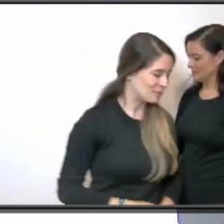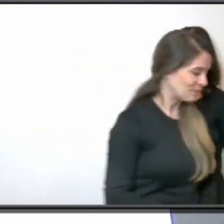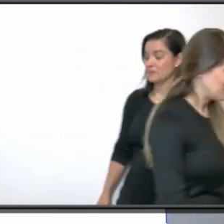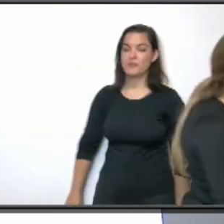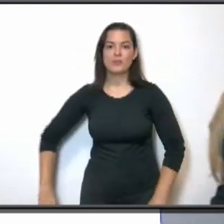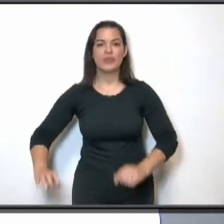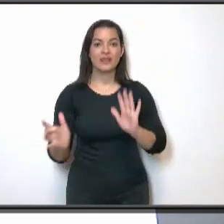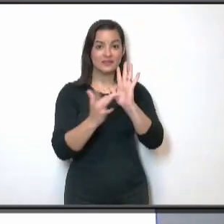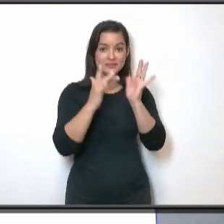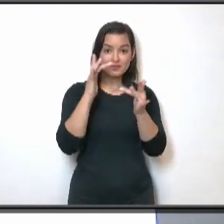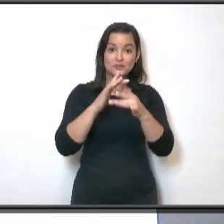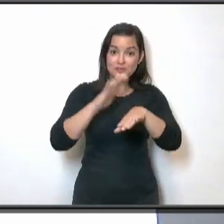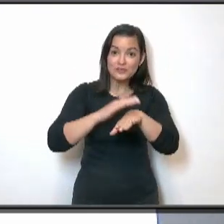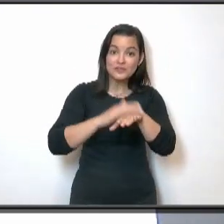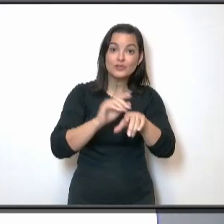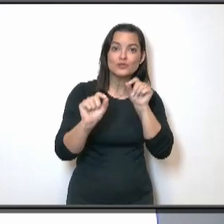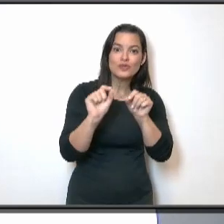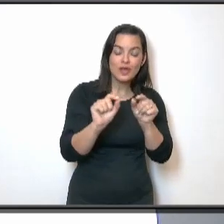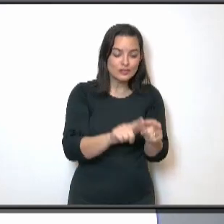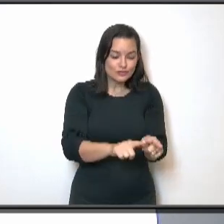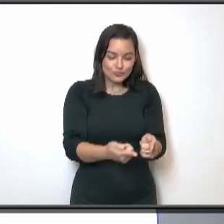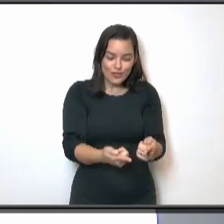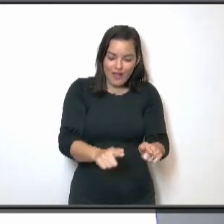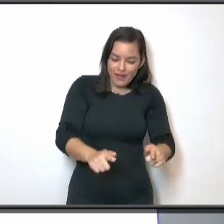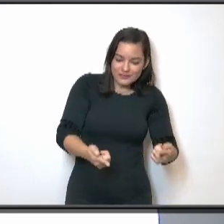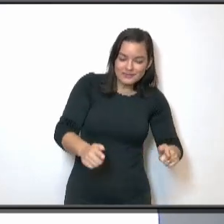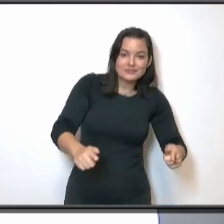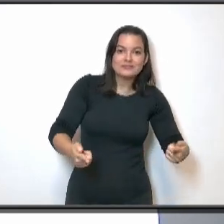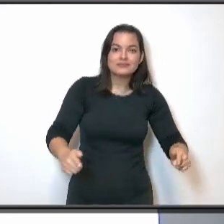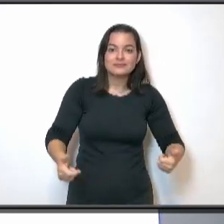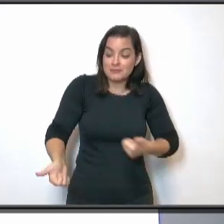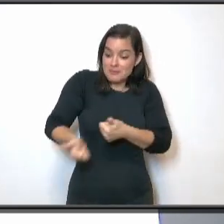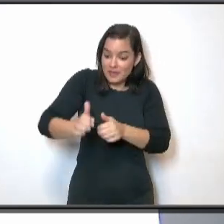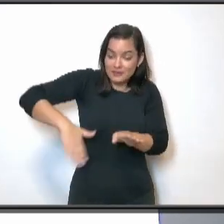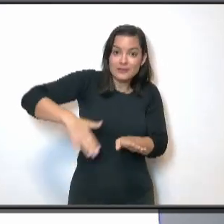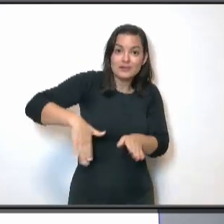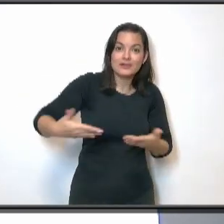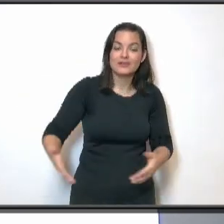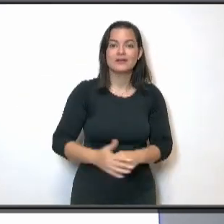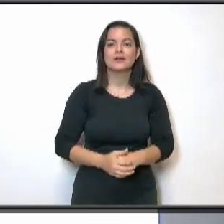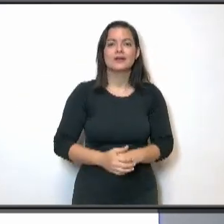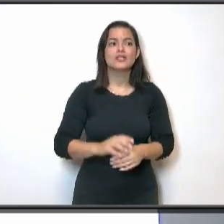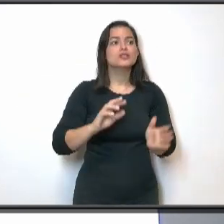Jesus está fazendo um churrasco na beira da praia, pessoal. Onde que Jesus arrumou o peixe?